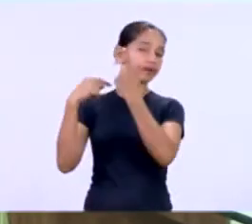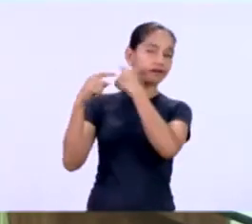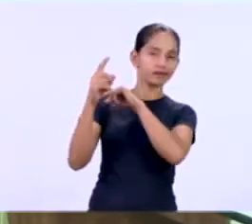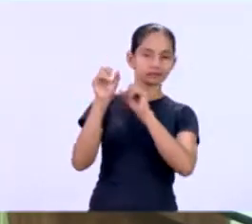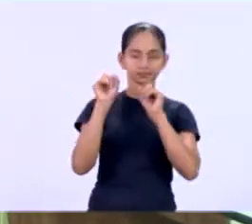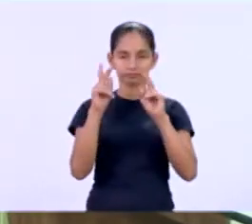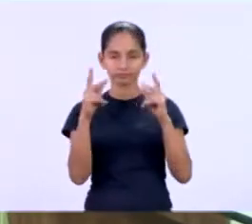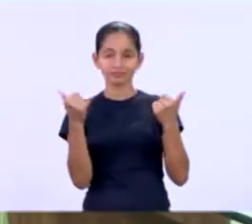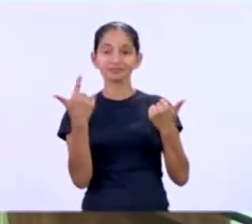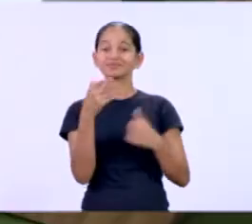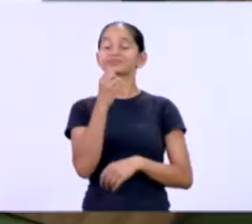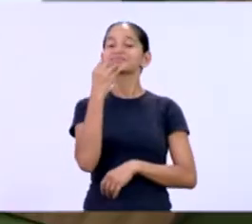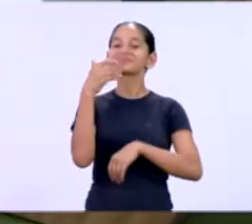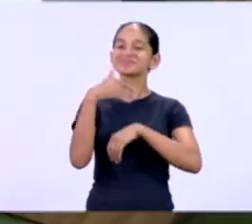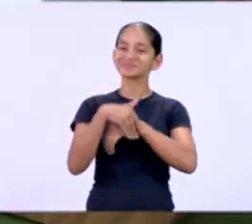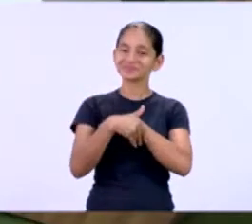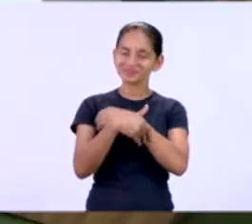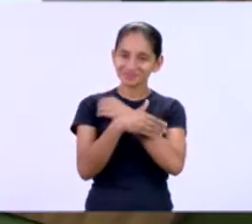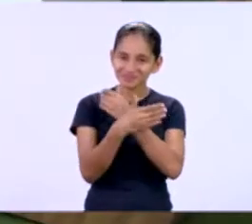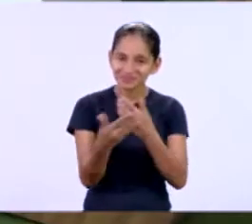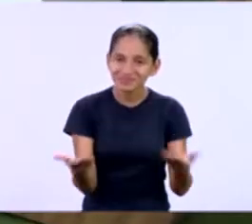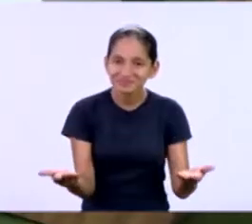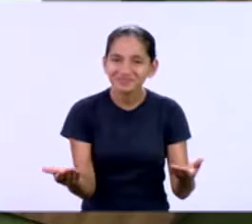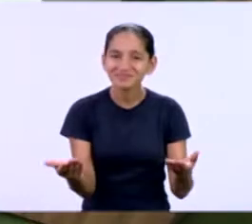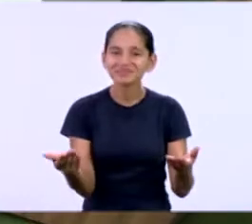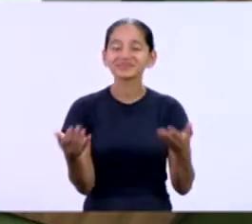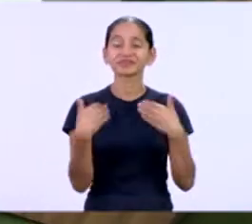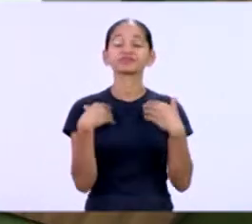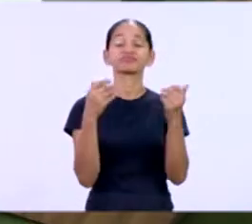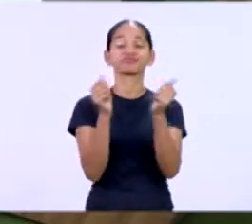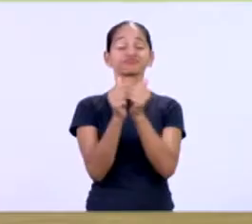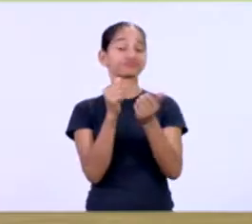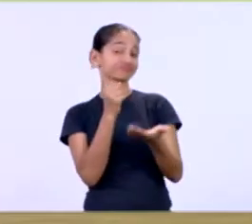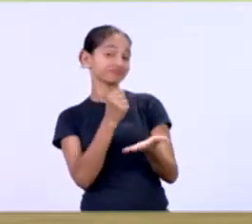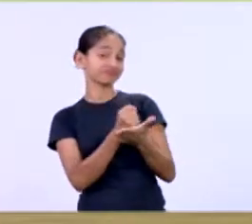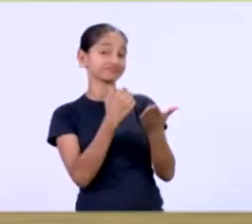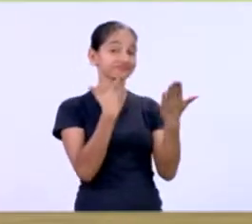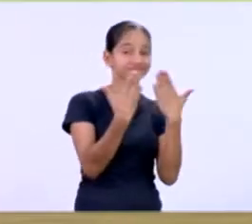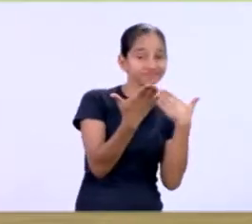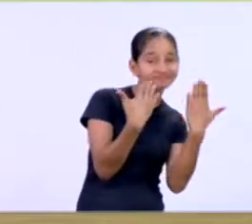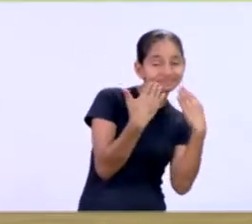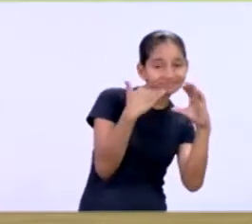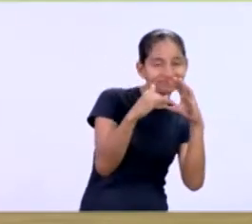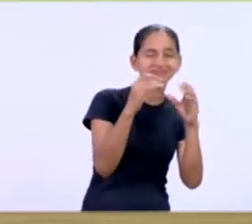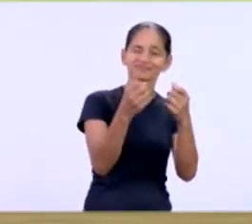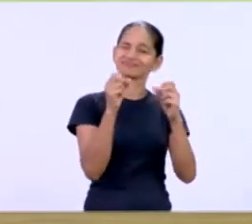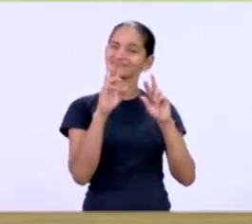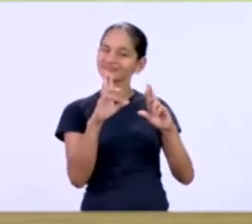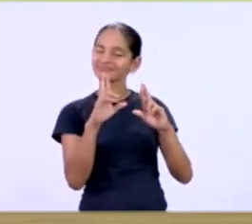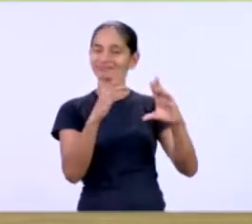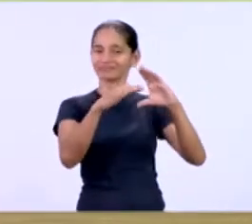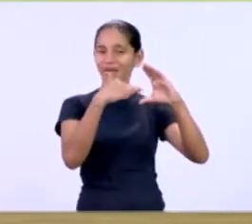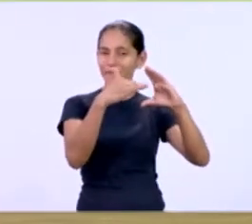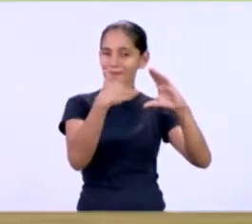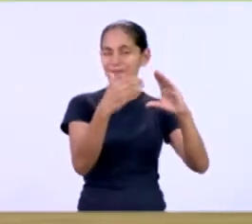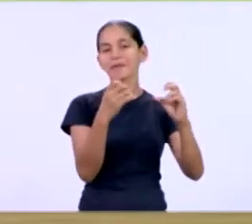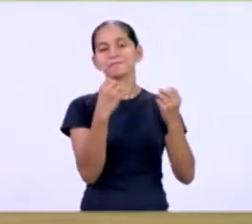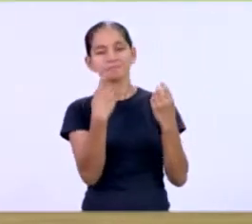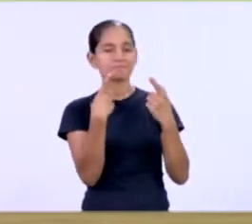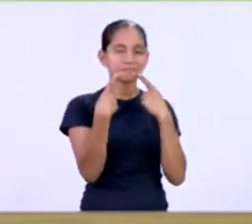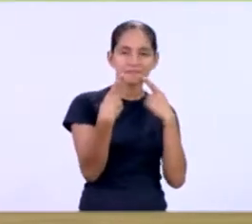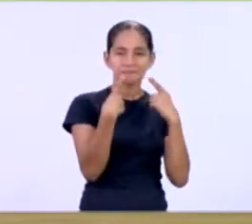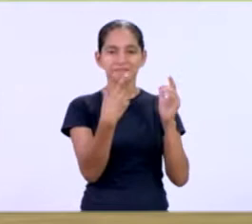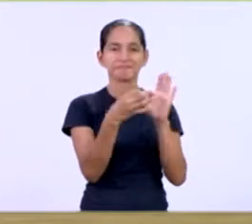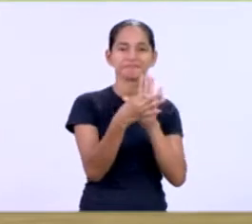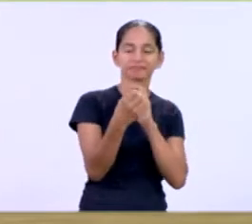anteriormente. Professor, sua boa noite. Boa noite, pessoal. Hoje eu estou acompanhando aqui no chat. Conto com a participação de vocês, enviando